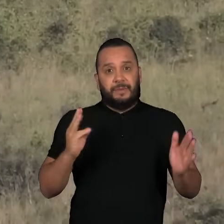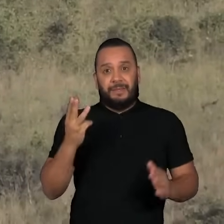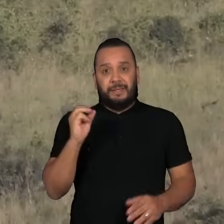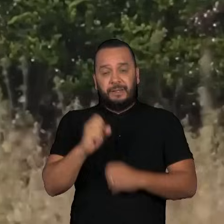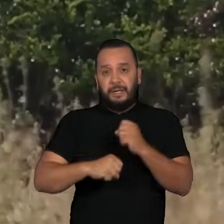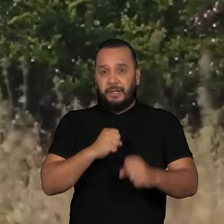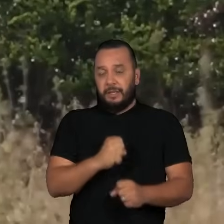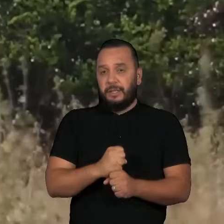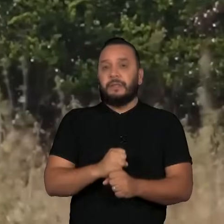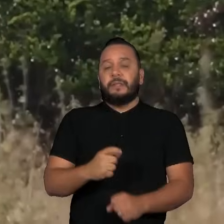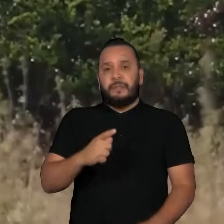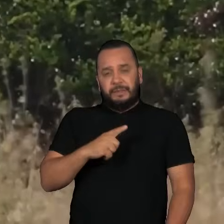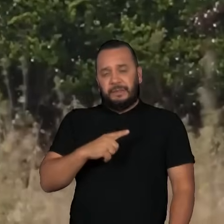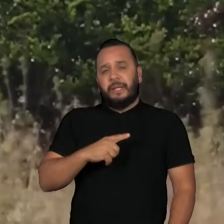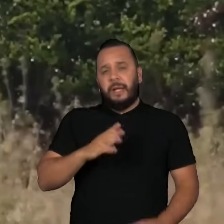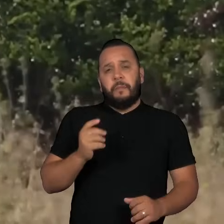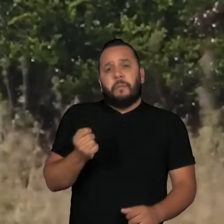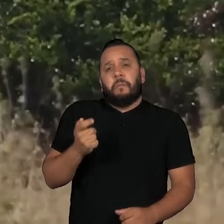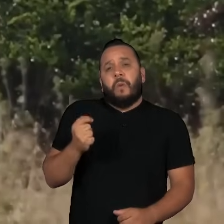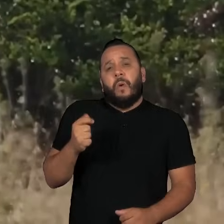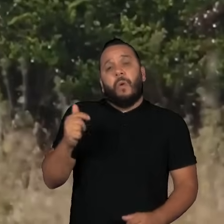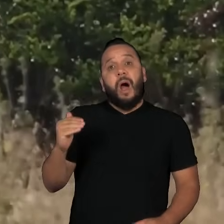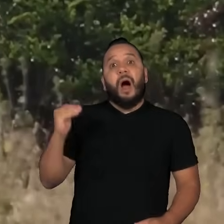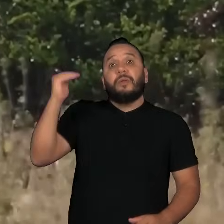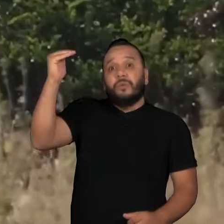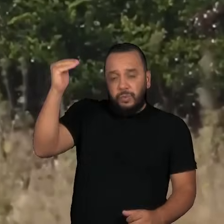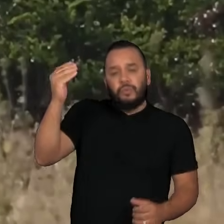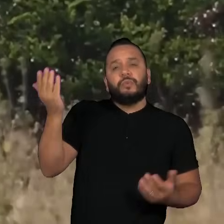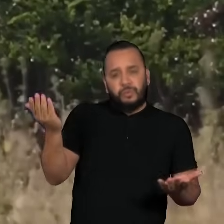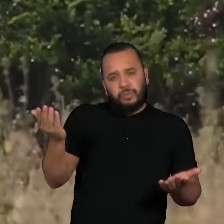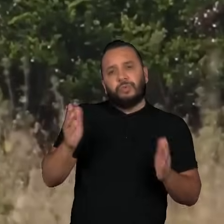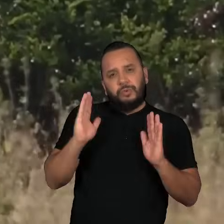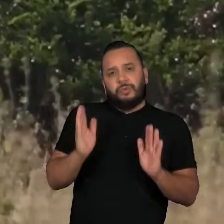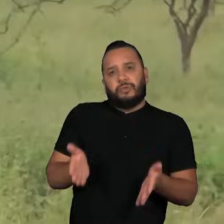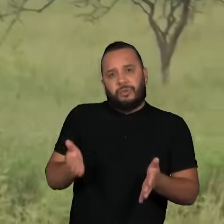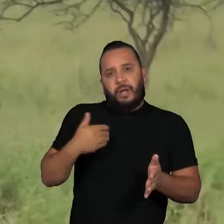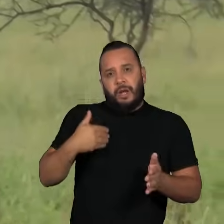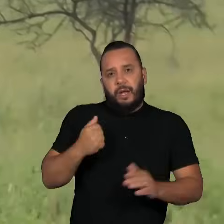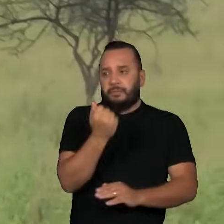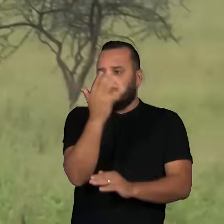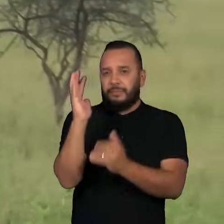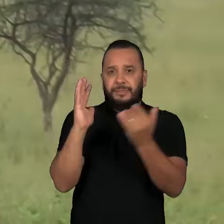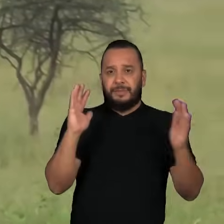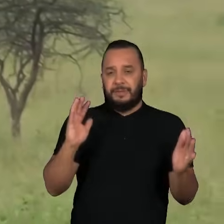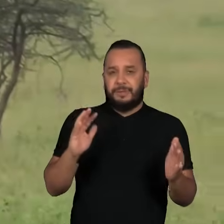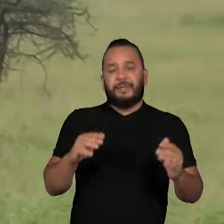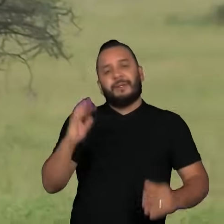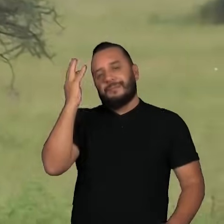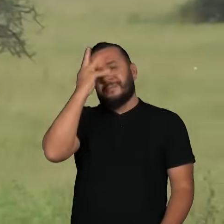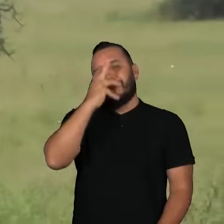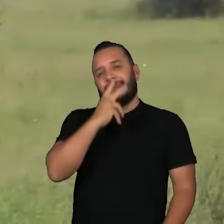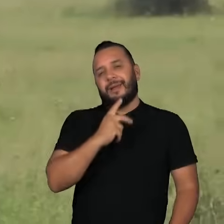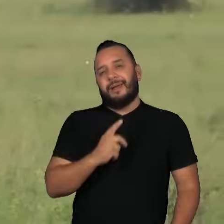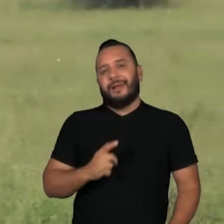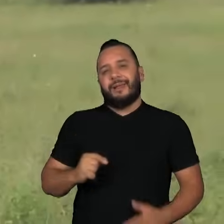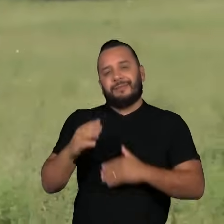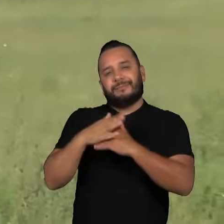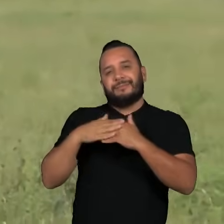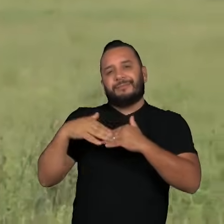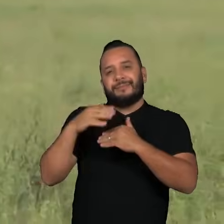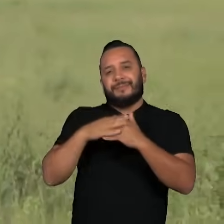indivíduos adultos na natureza, o que é considerado pouco para os biólogos. Bela e dócil, a girafa desperta